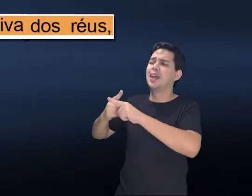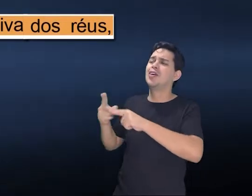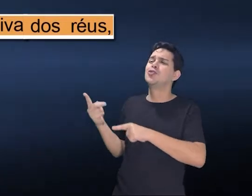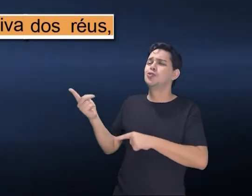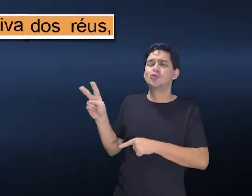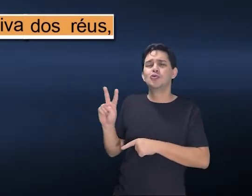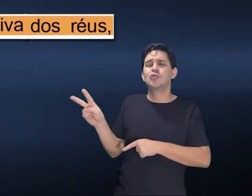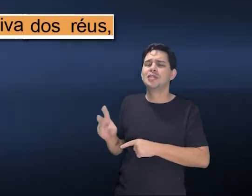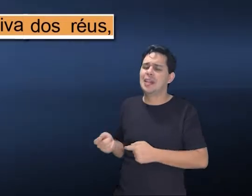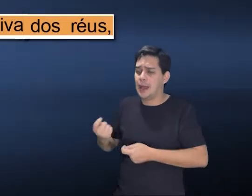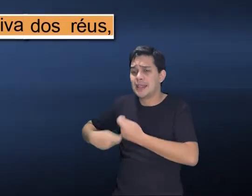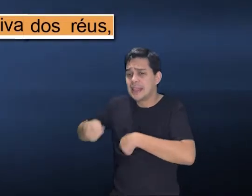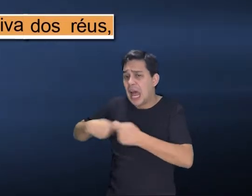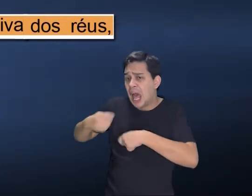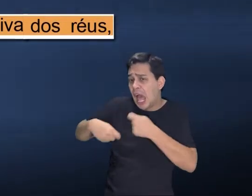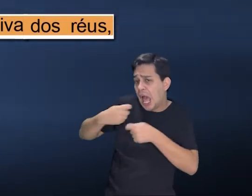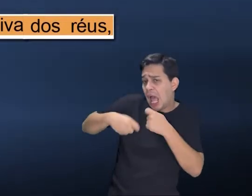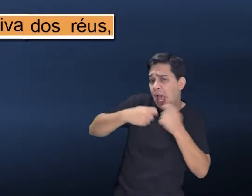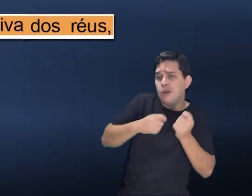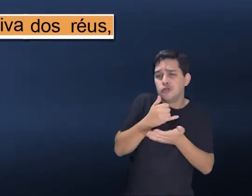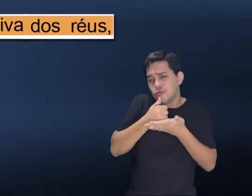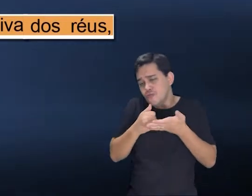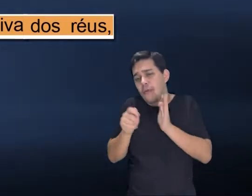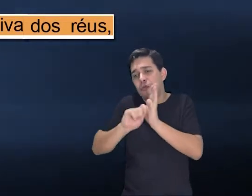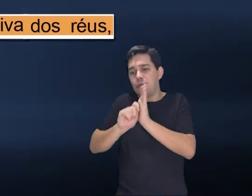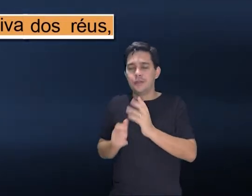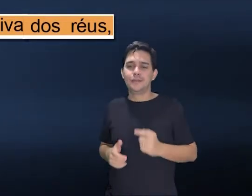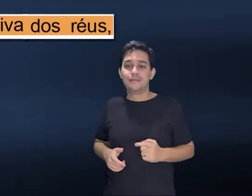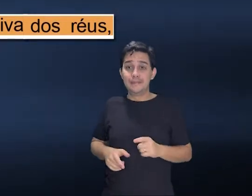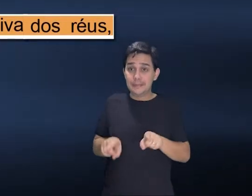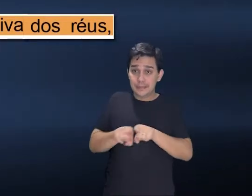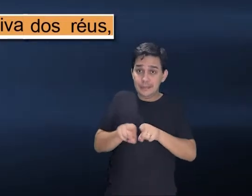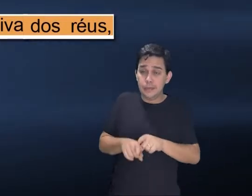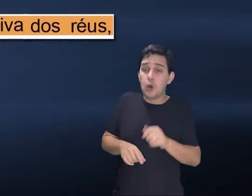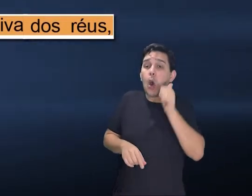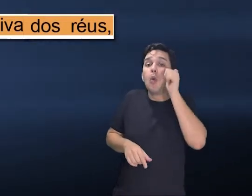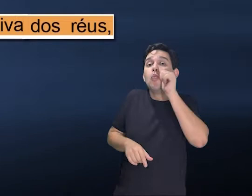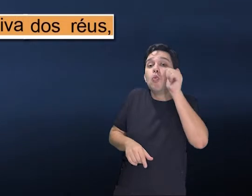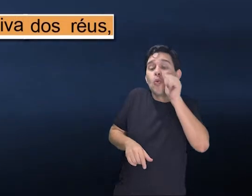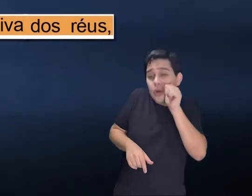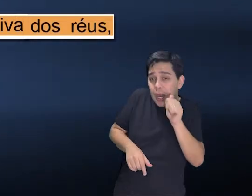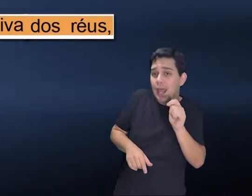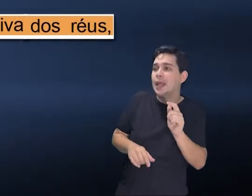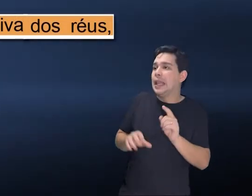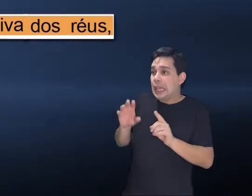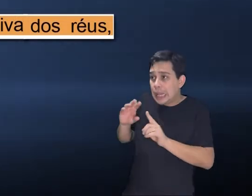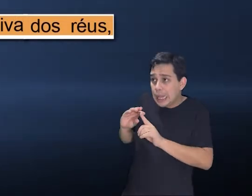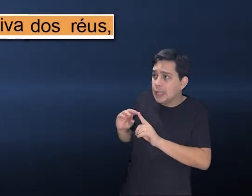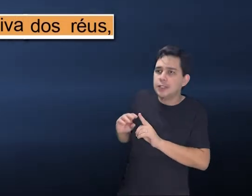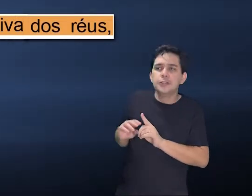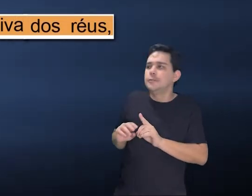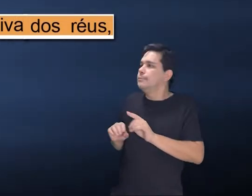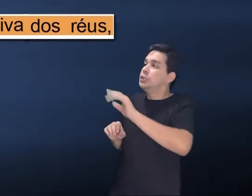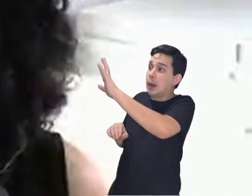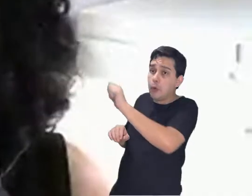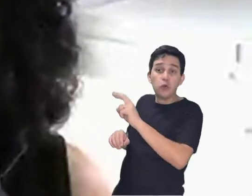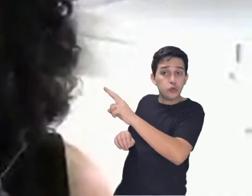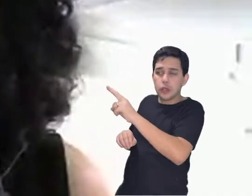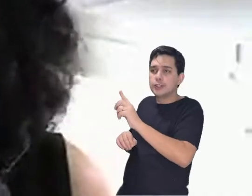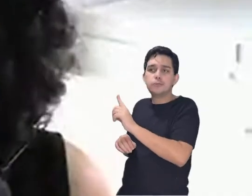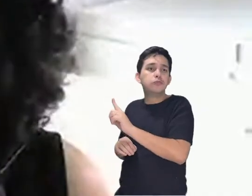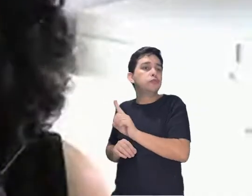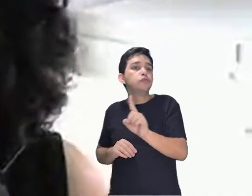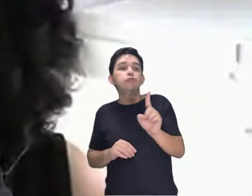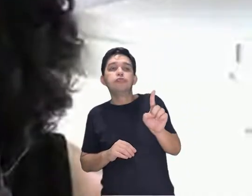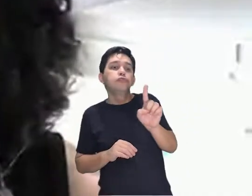mulher que teria, inclusive, levado esses homens até o local onde as vítimas da tortura estavam e filmou toda